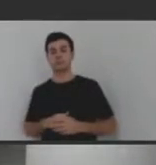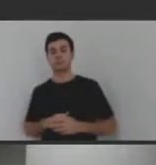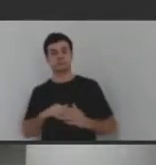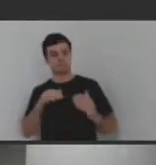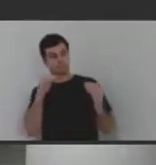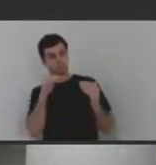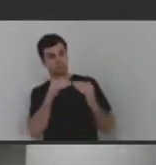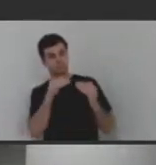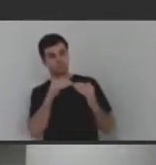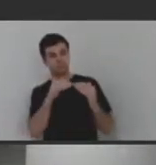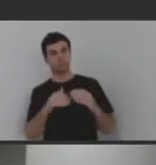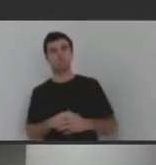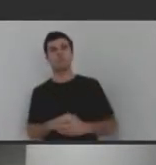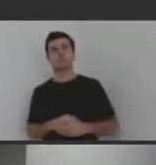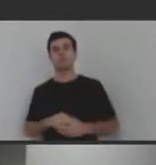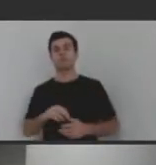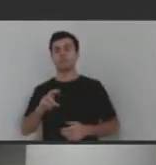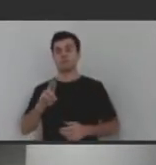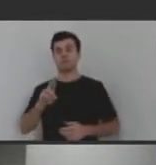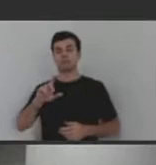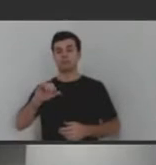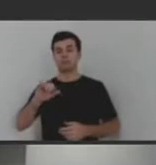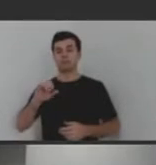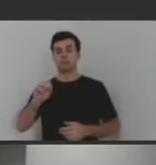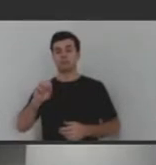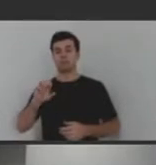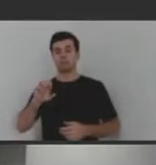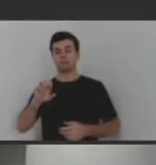Favorável. Vereador Ulisses.